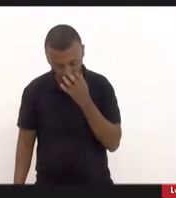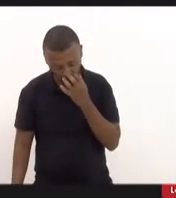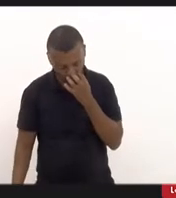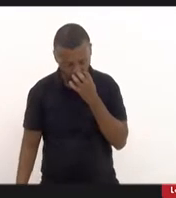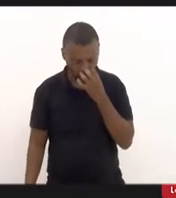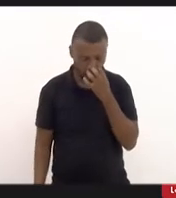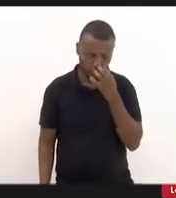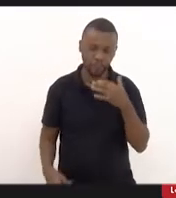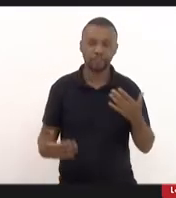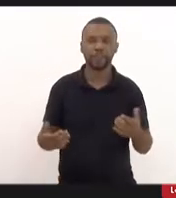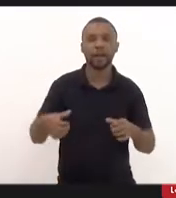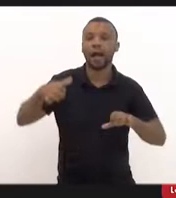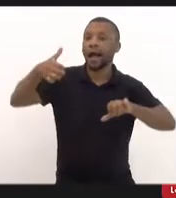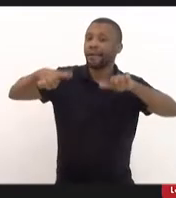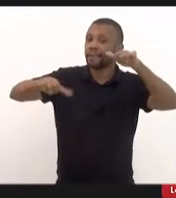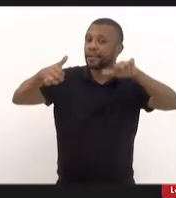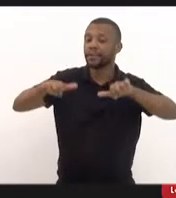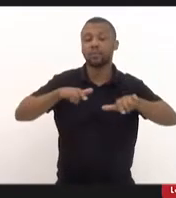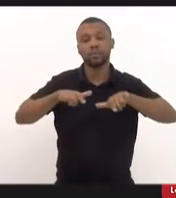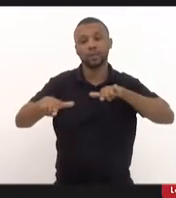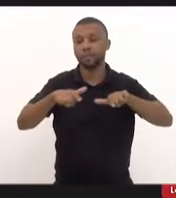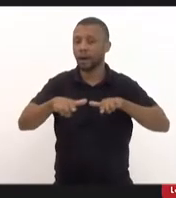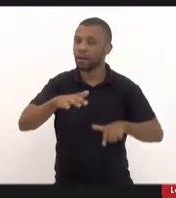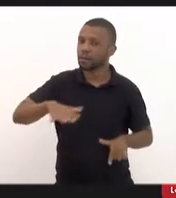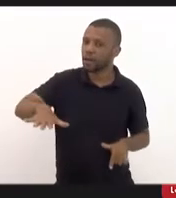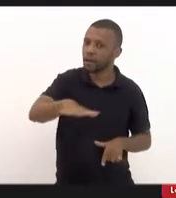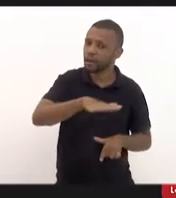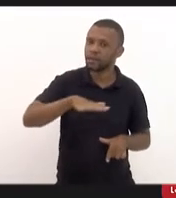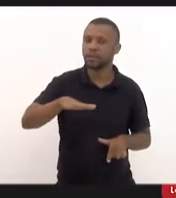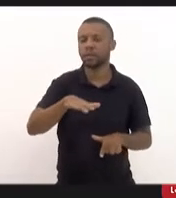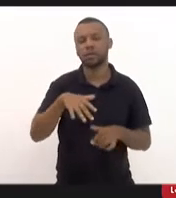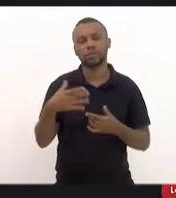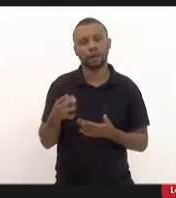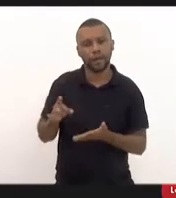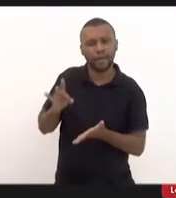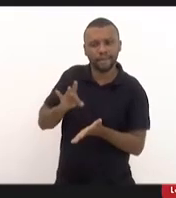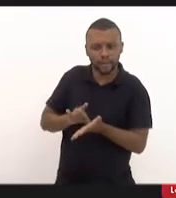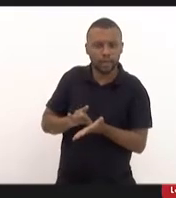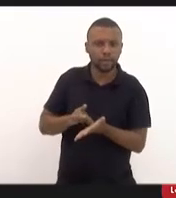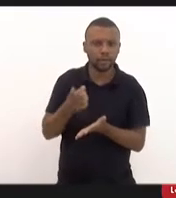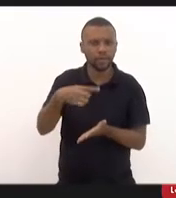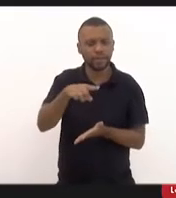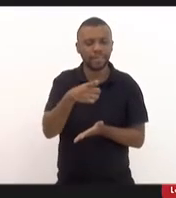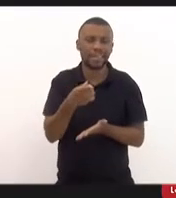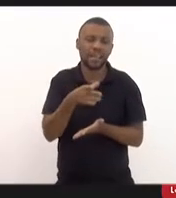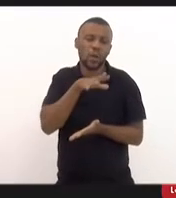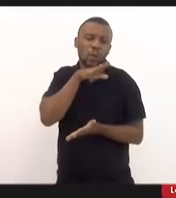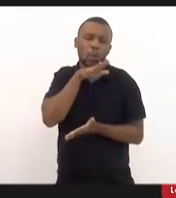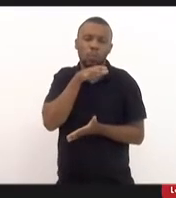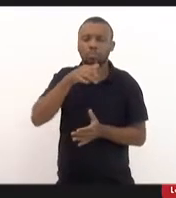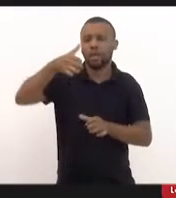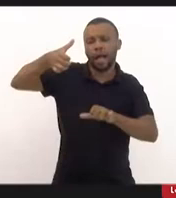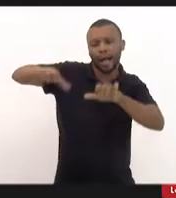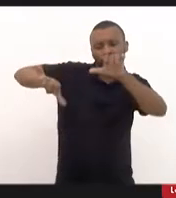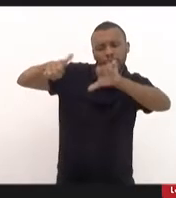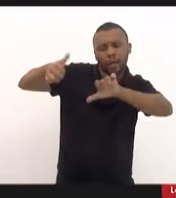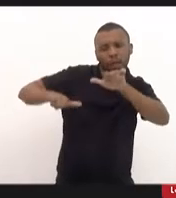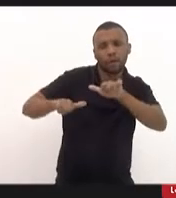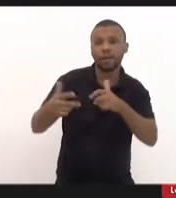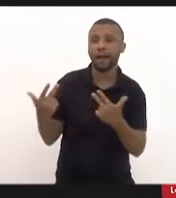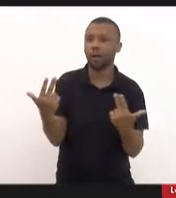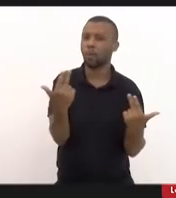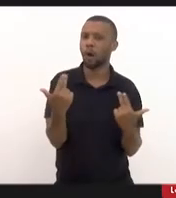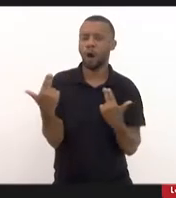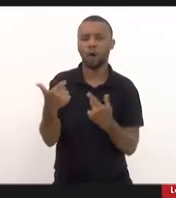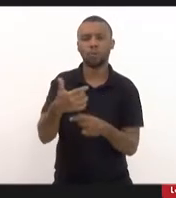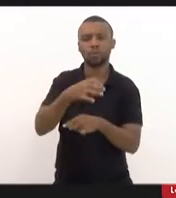Essa é a variação do emprego também na região, e realmente também é muito ruim, quer dizer, como foi todo o estado do Rio de Janeiro,